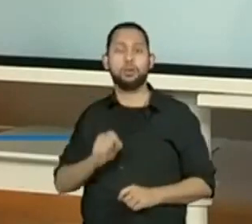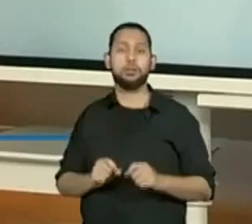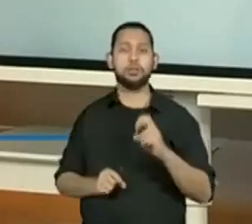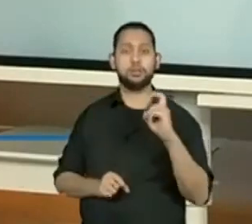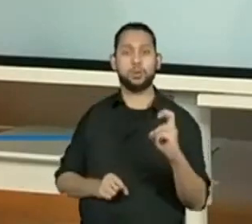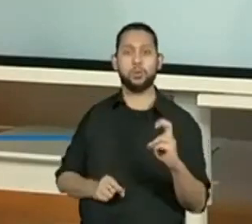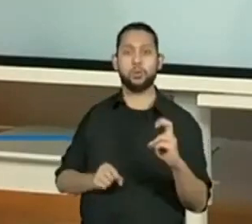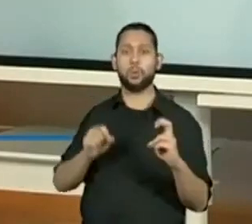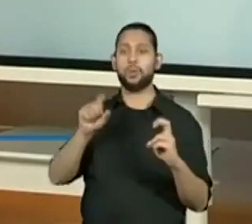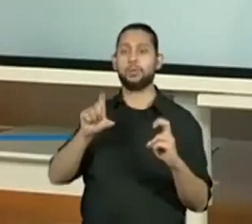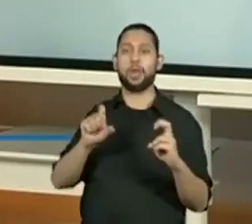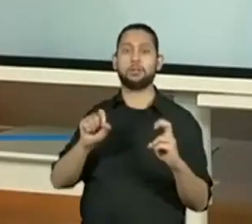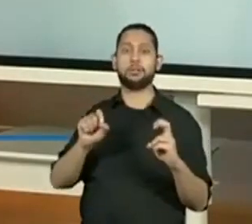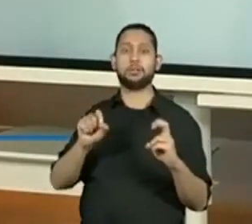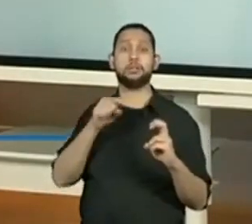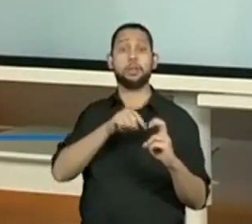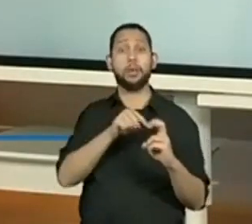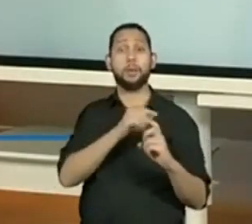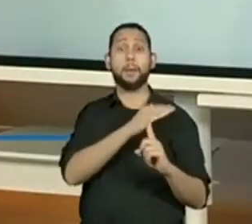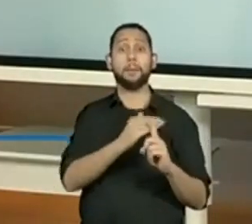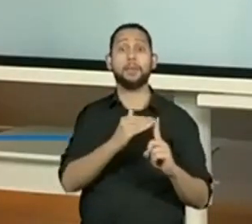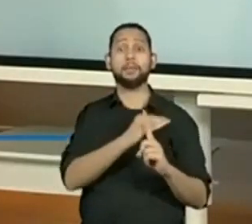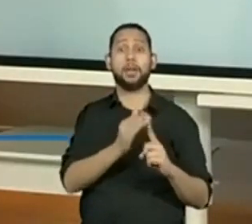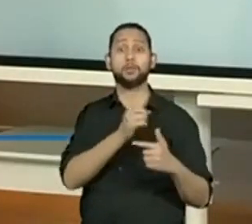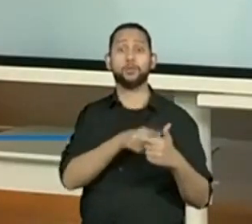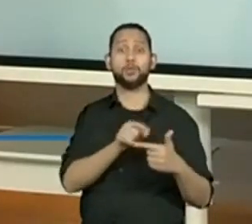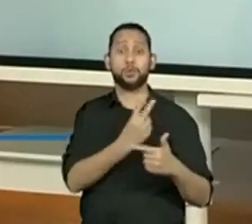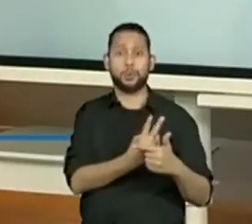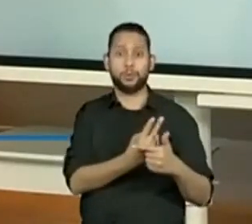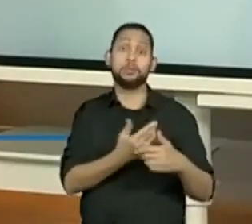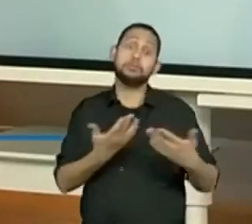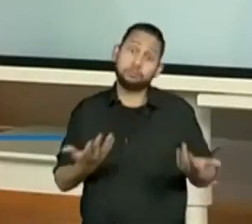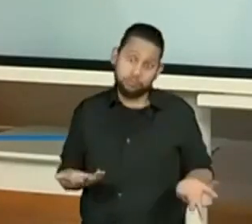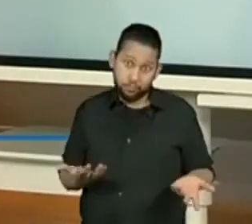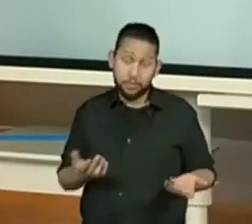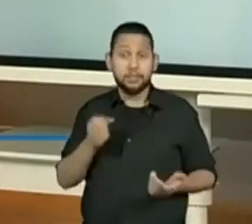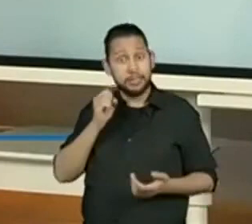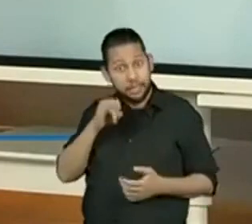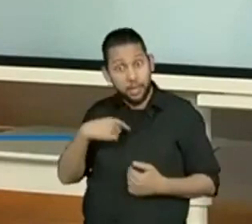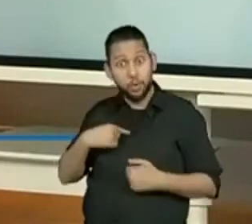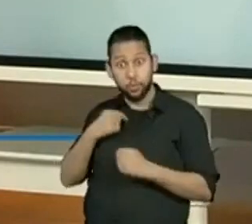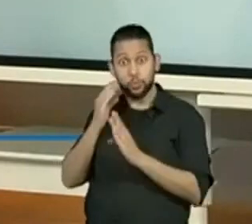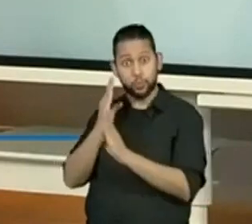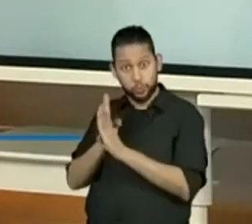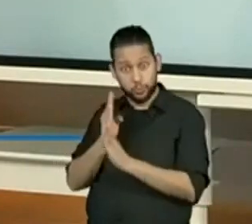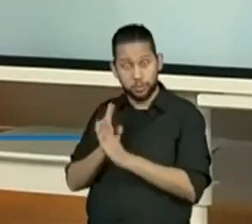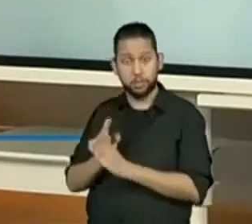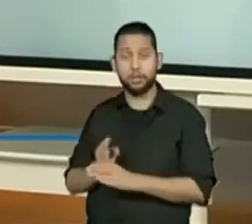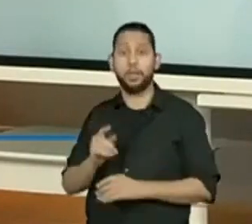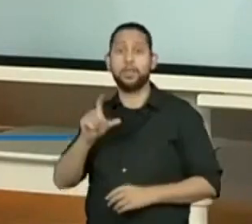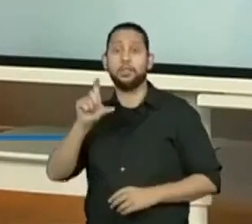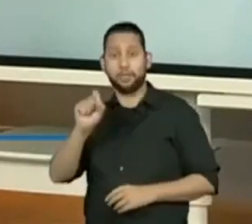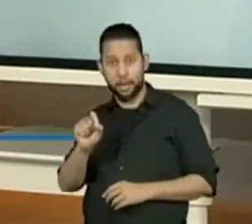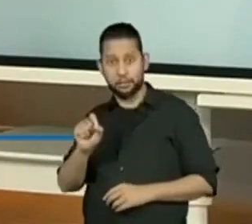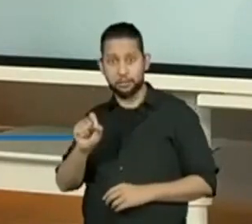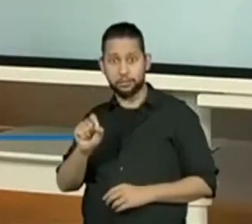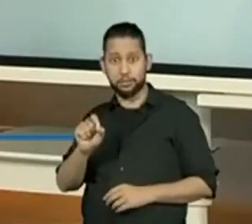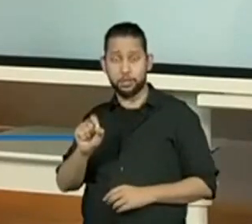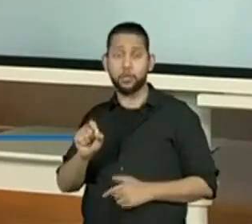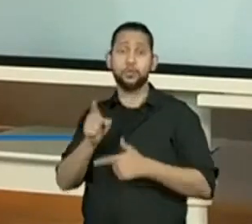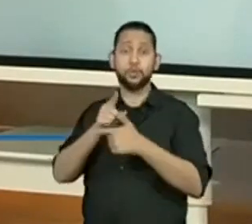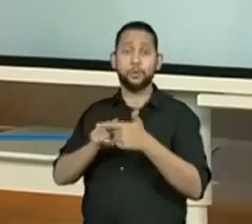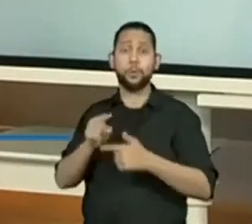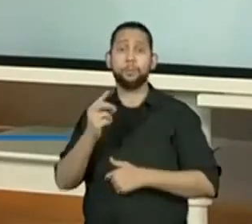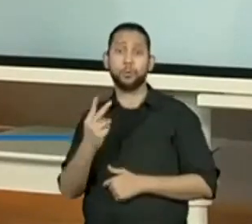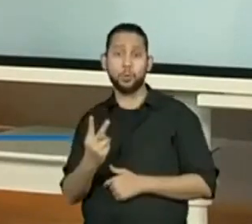estratégias que eu já trouxe guardadinhos aqui na manga de alguns alunos aí vamos ver se vocês conseguem pensar